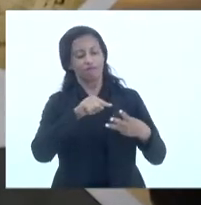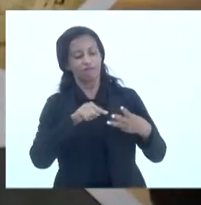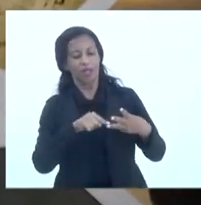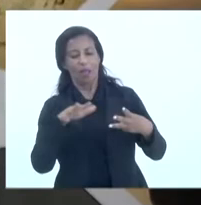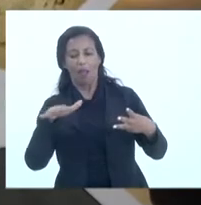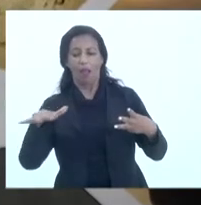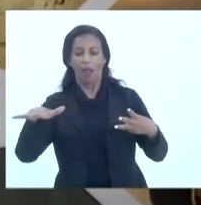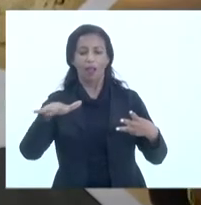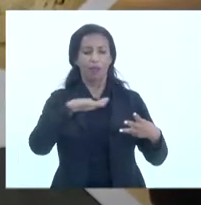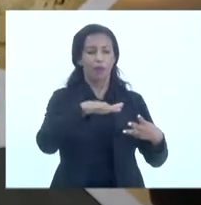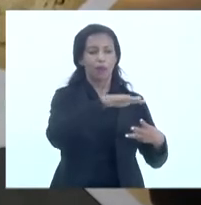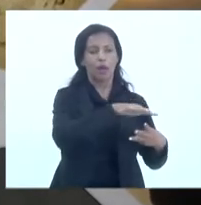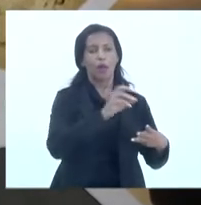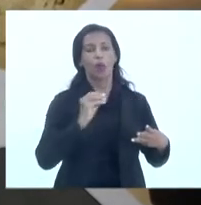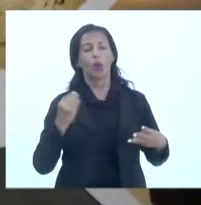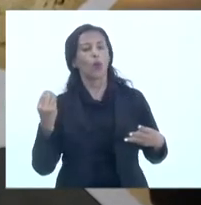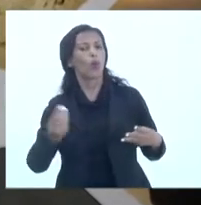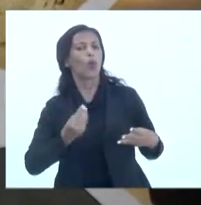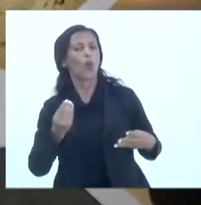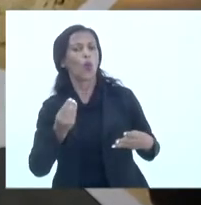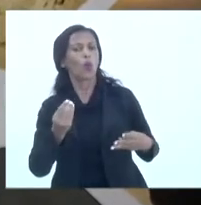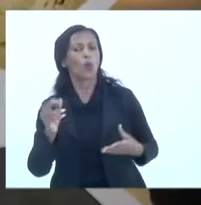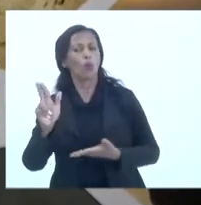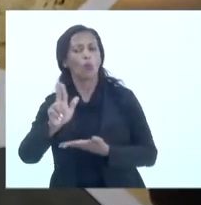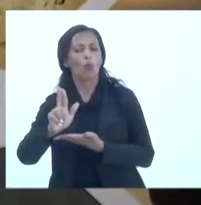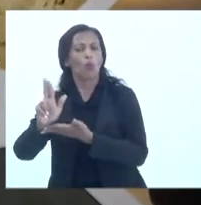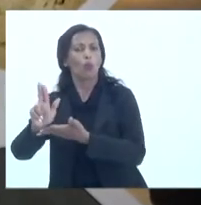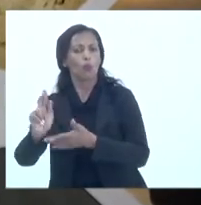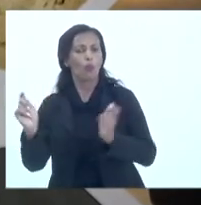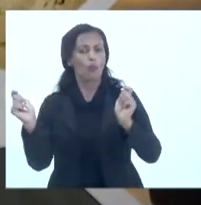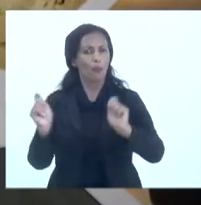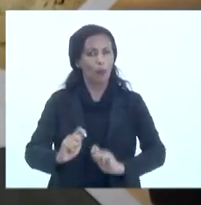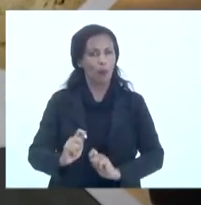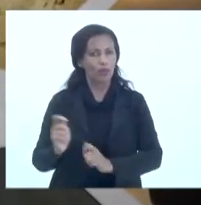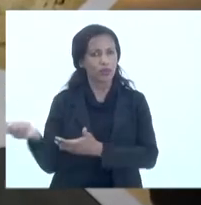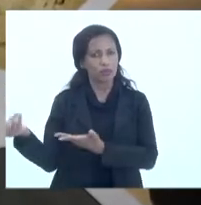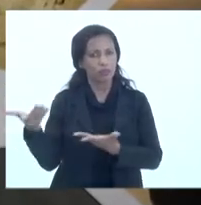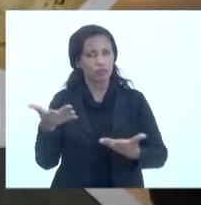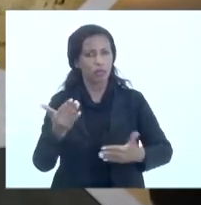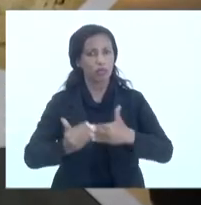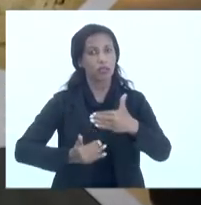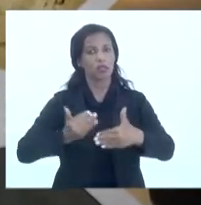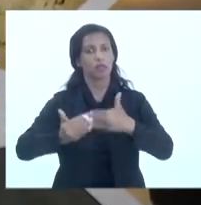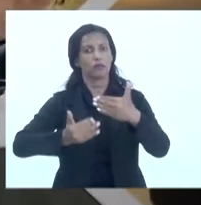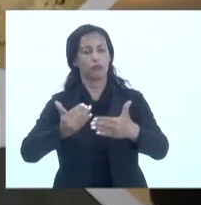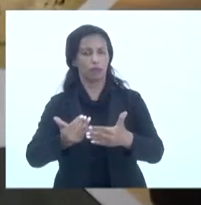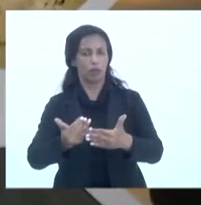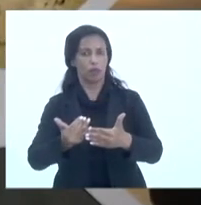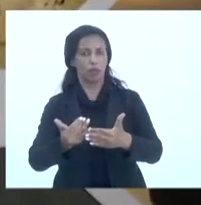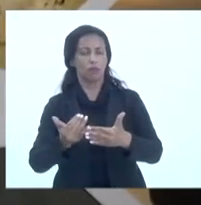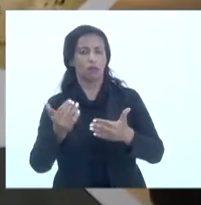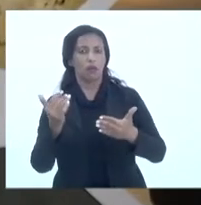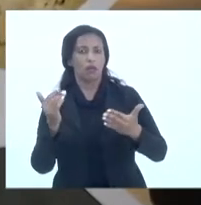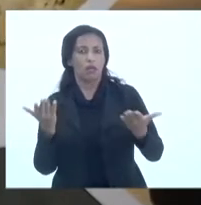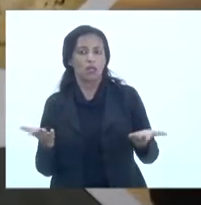áreas, como uma universidade pode efetivamente trazer desenvolvimento, ser uma